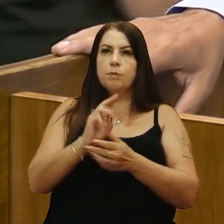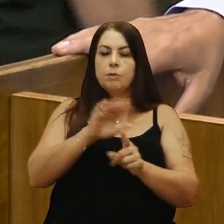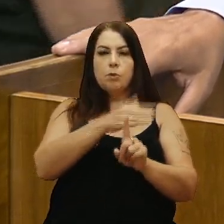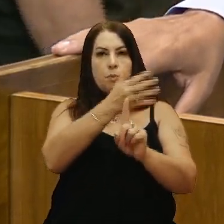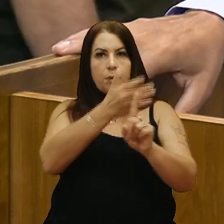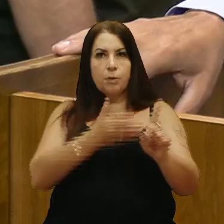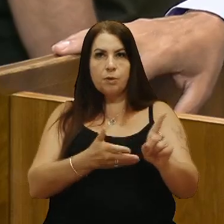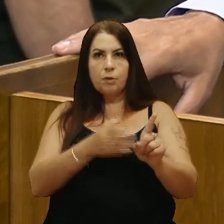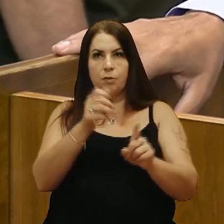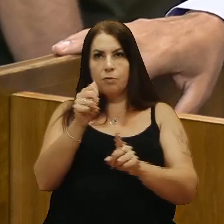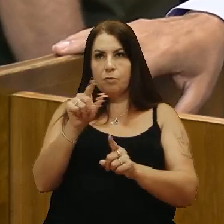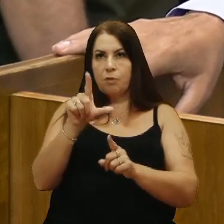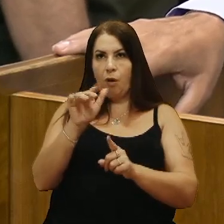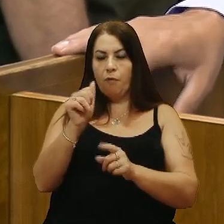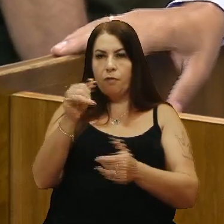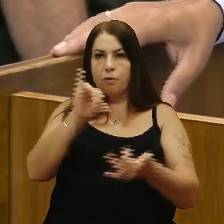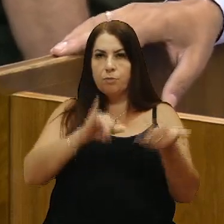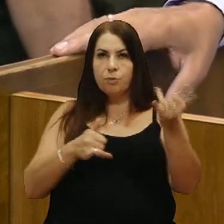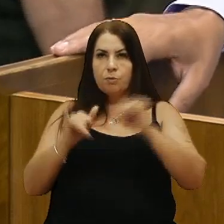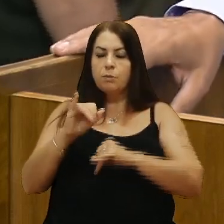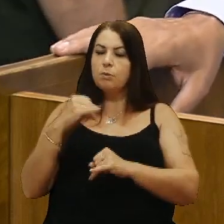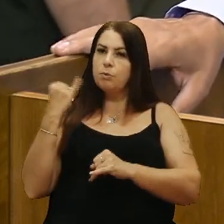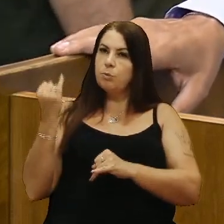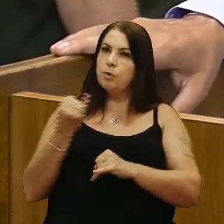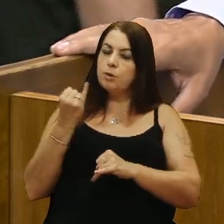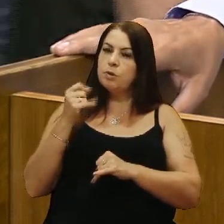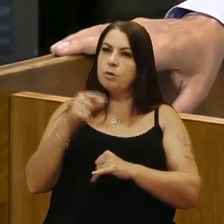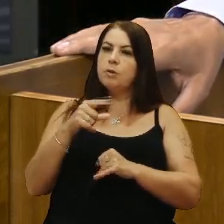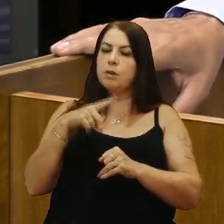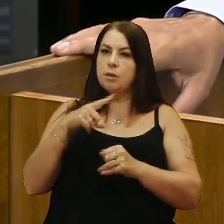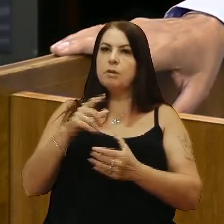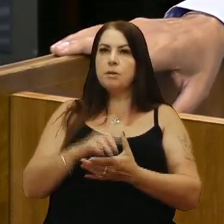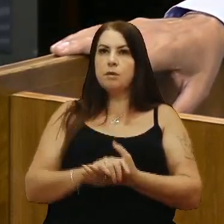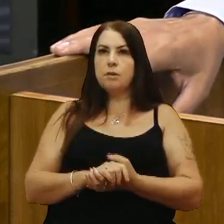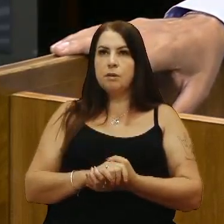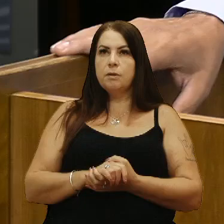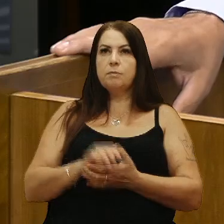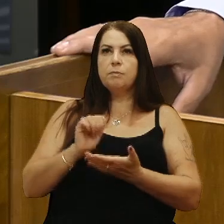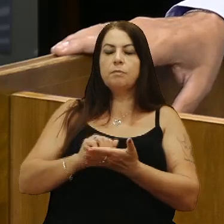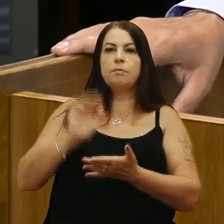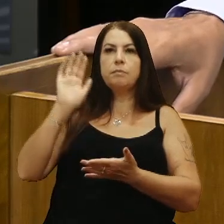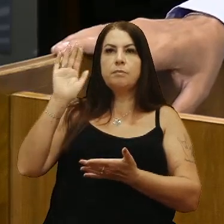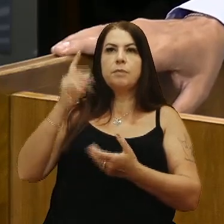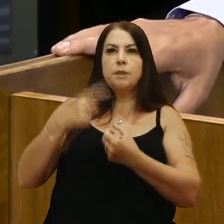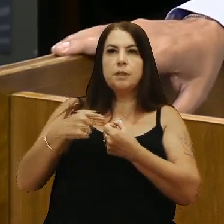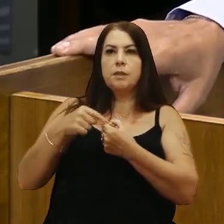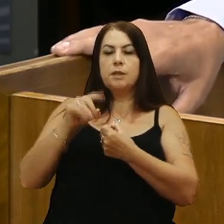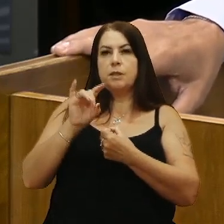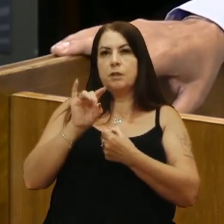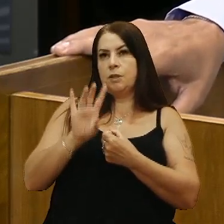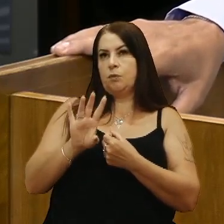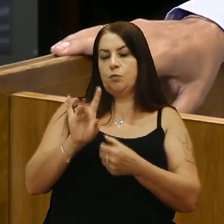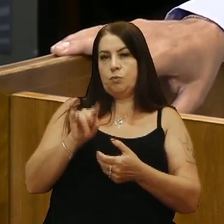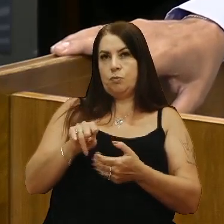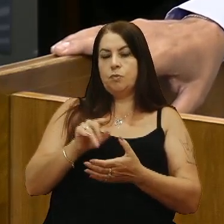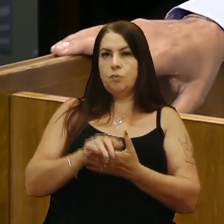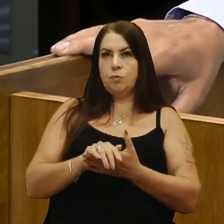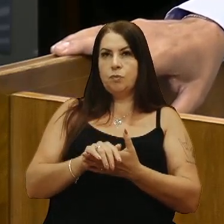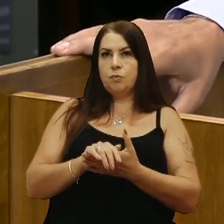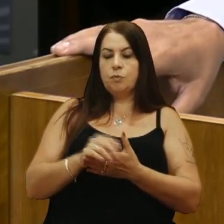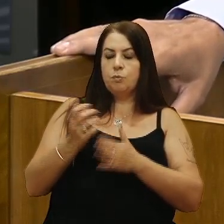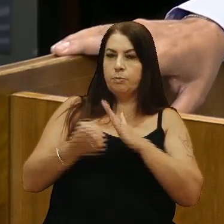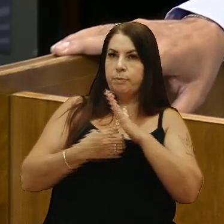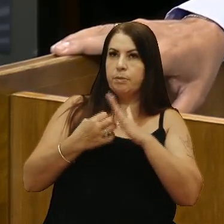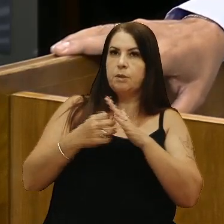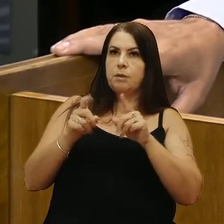homenagem ao Alfa Laboratório devido à importância que ele tem em nossa cidade. Não só como empresa,